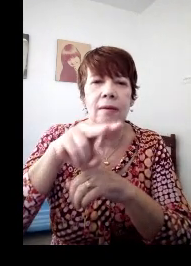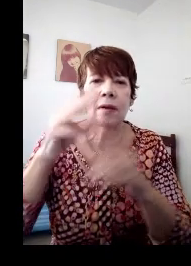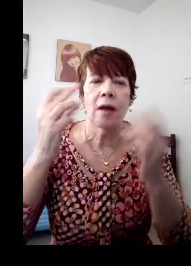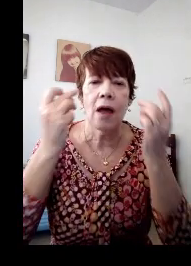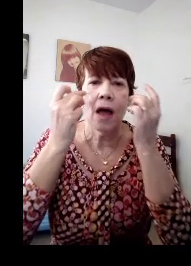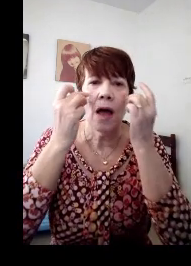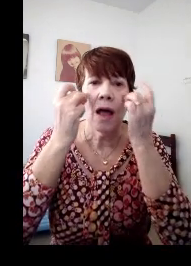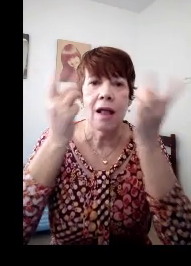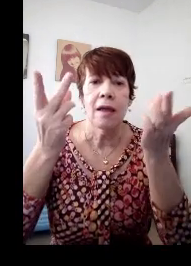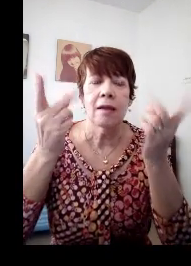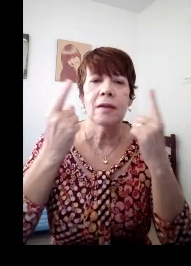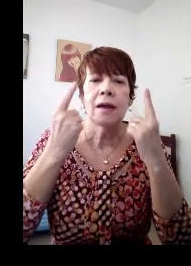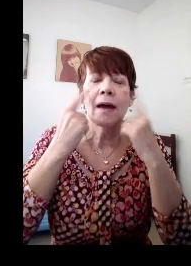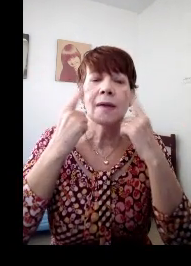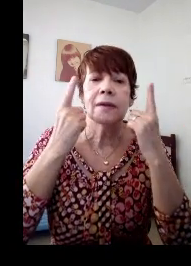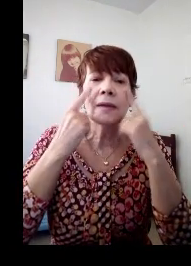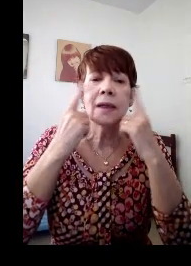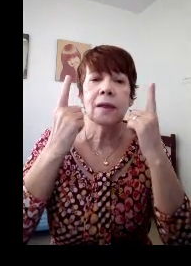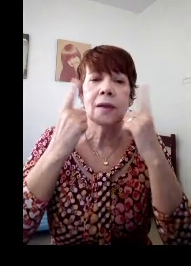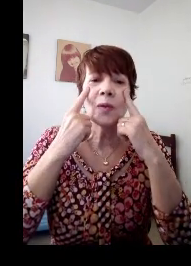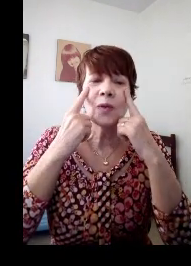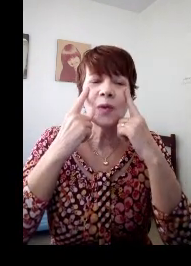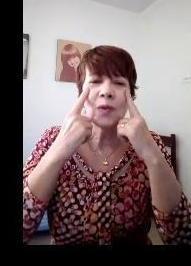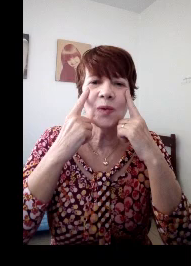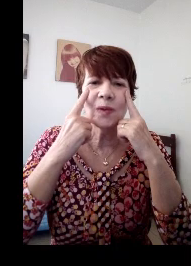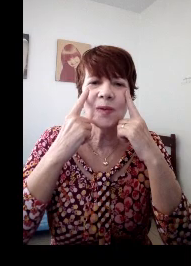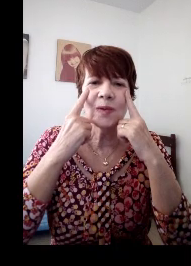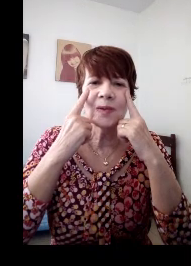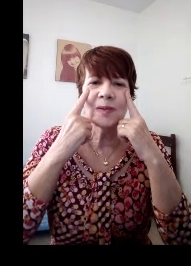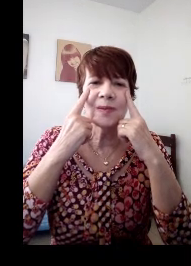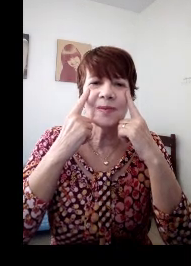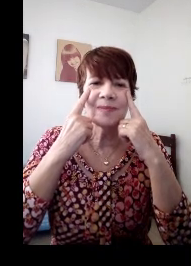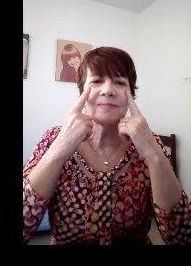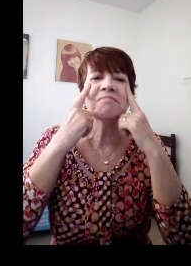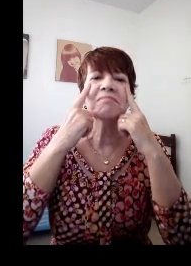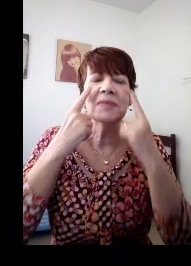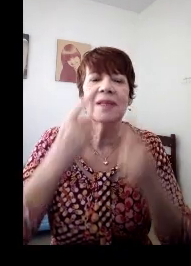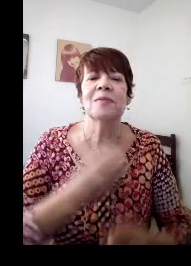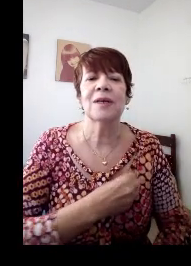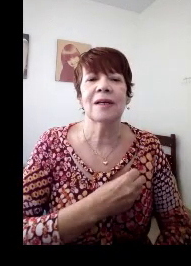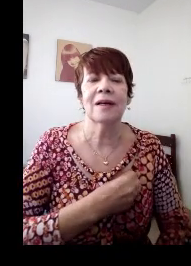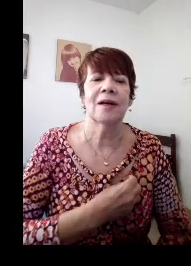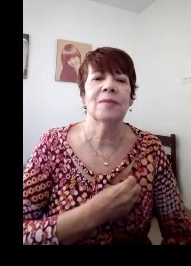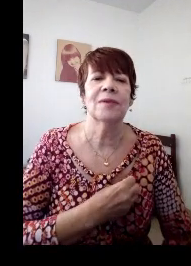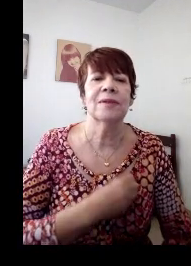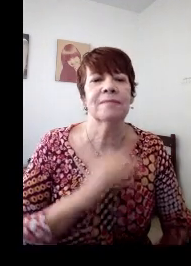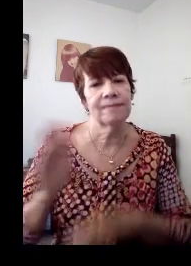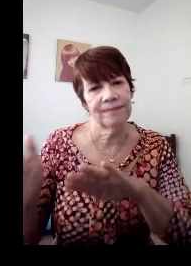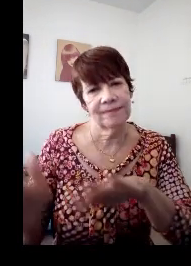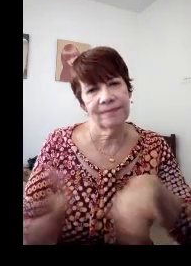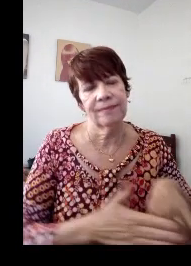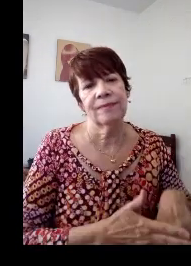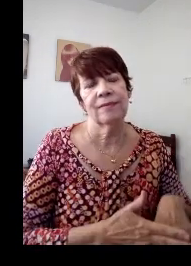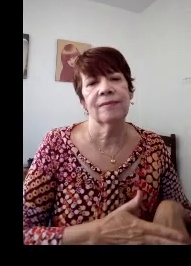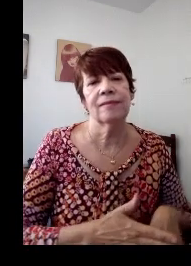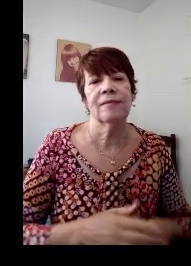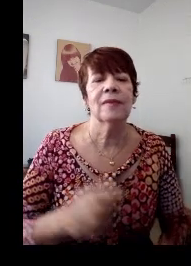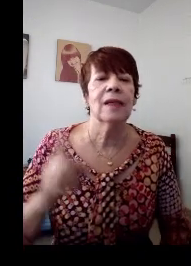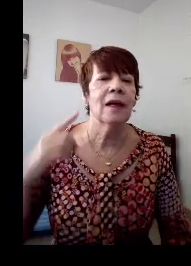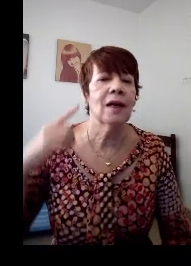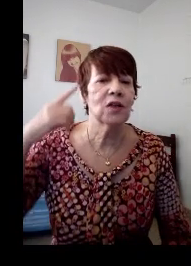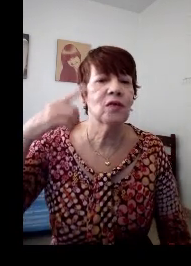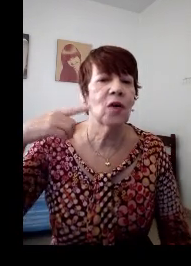muito alertas. E o que nos torna alertas é o nosso grande advogado. Qual que é o nosso grande